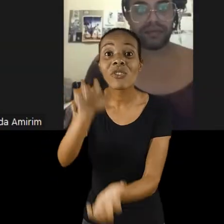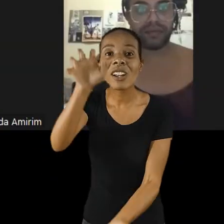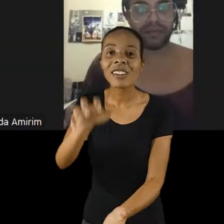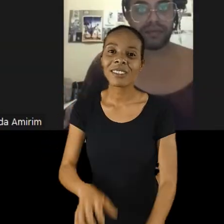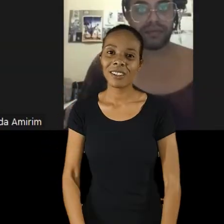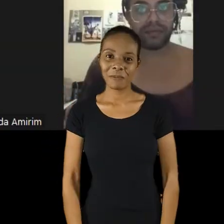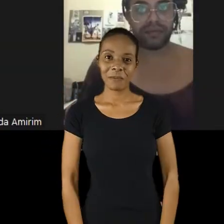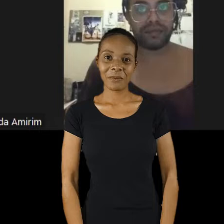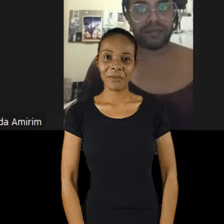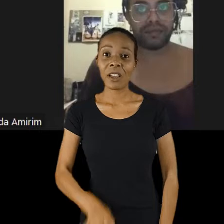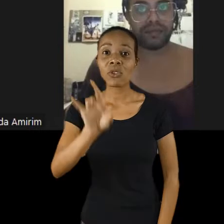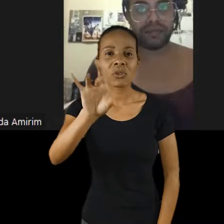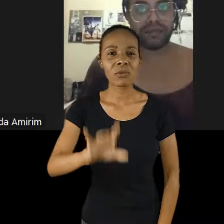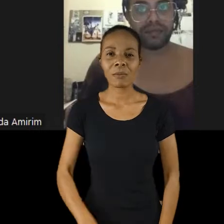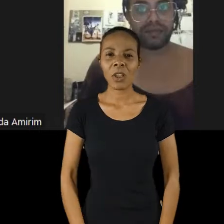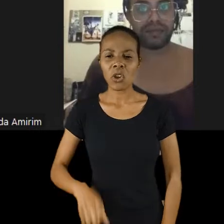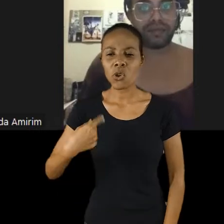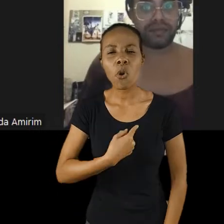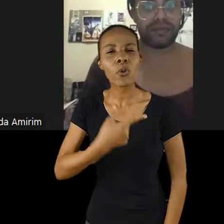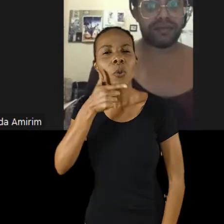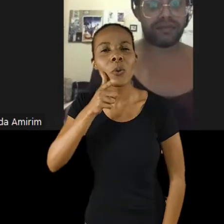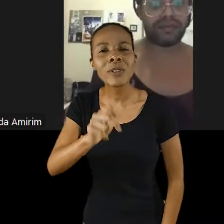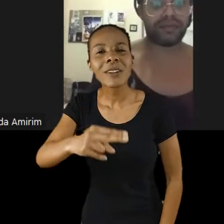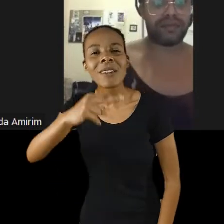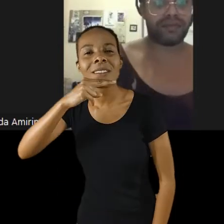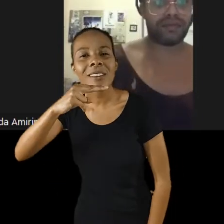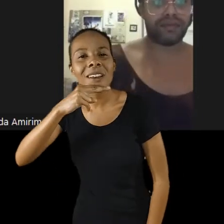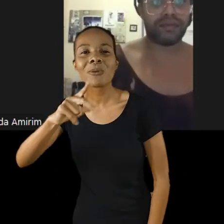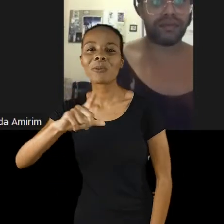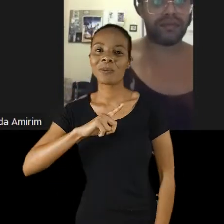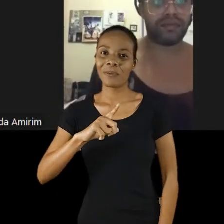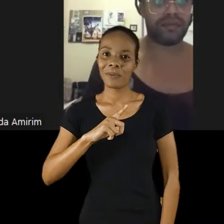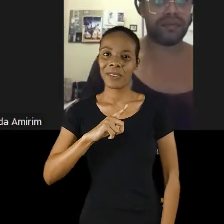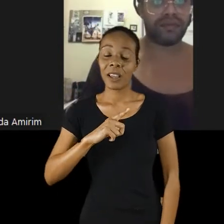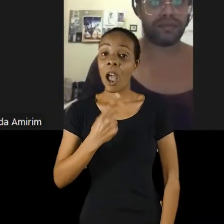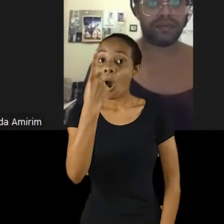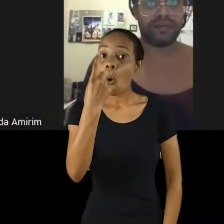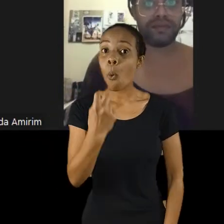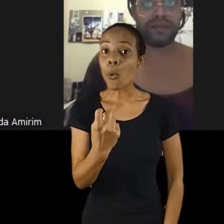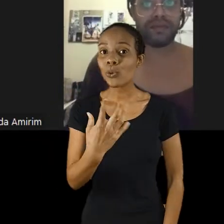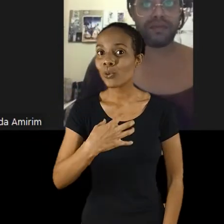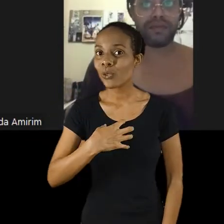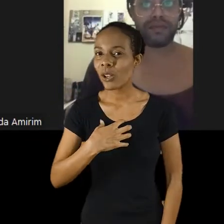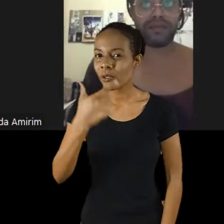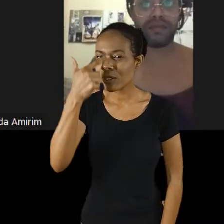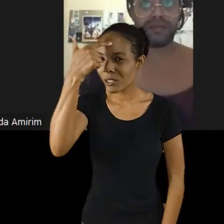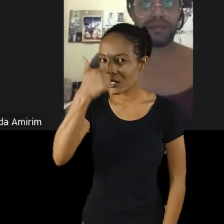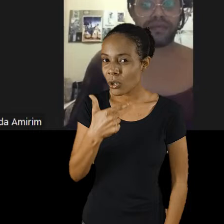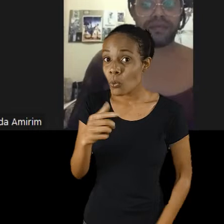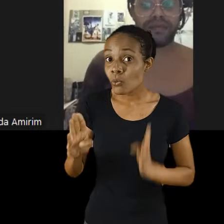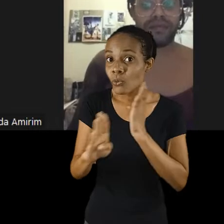consiga envelhecer, que a gente consiga ter netos. E a única forma que eu encontrei de tentar envelhecer nesse país